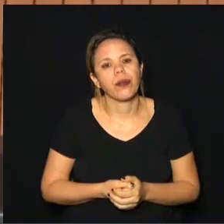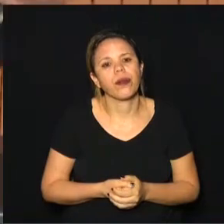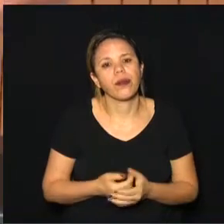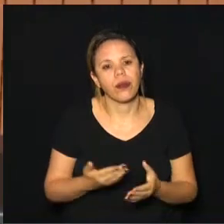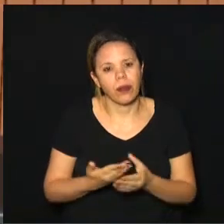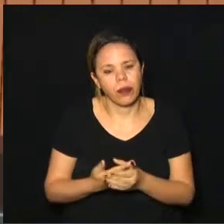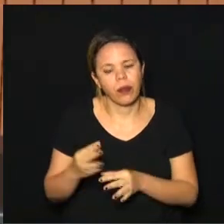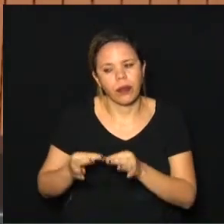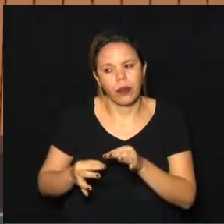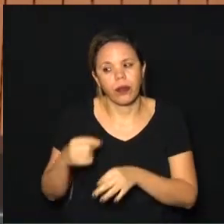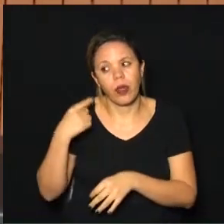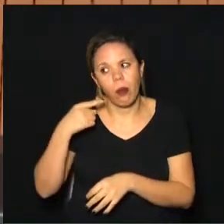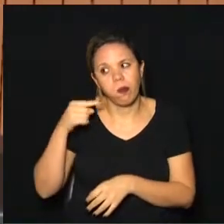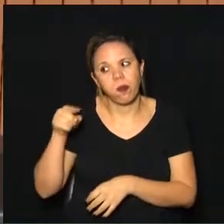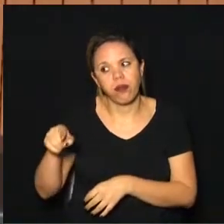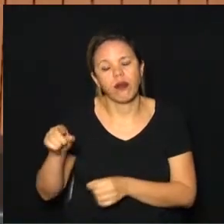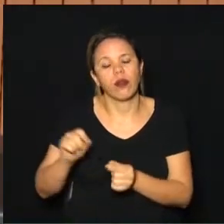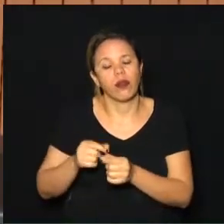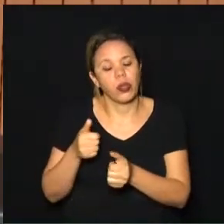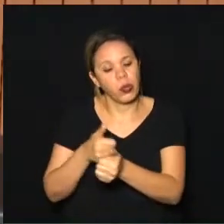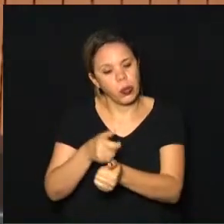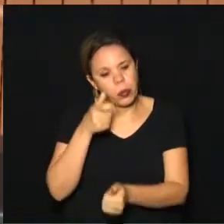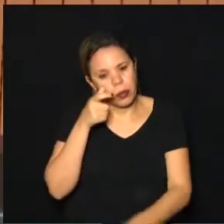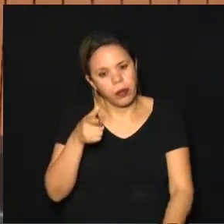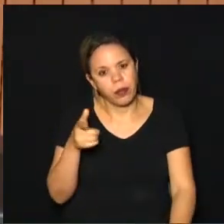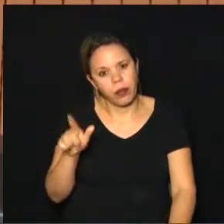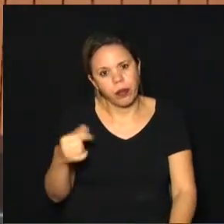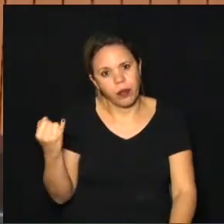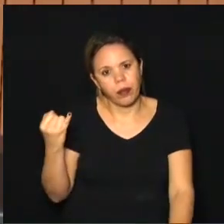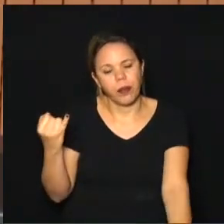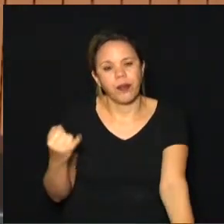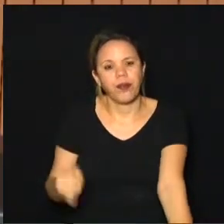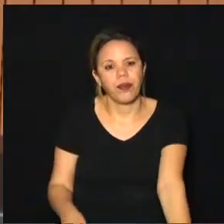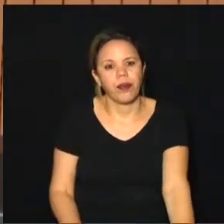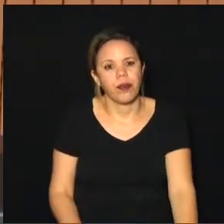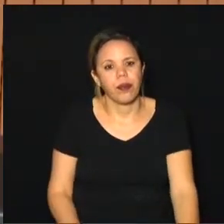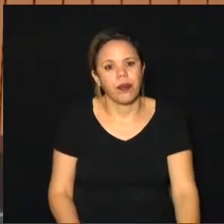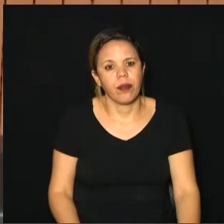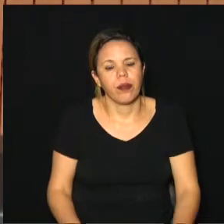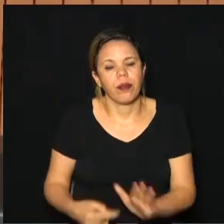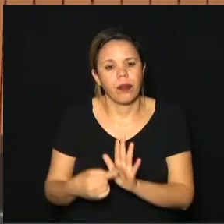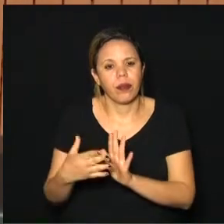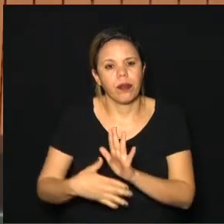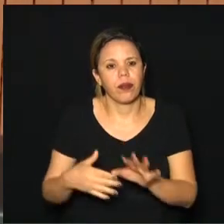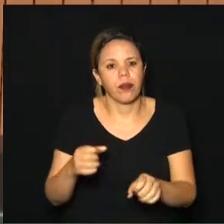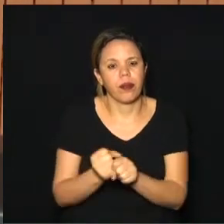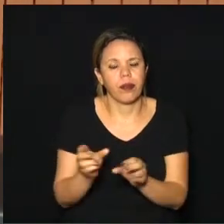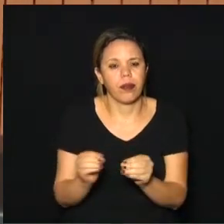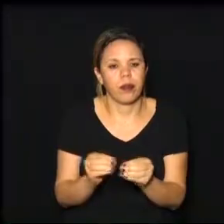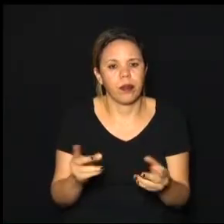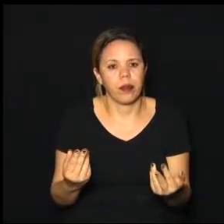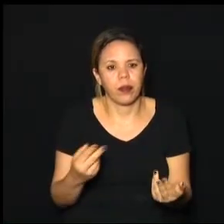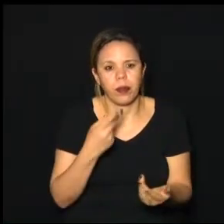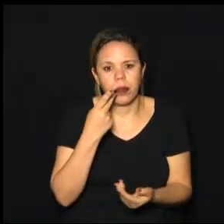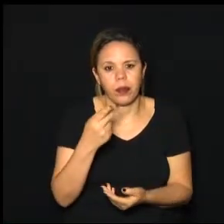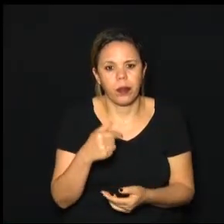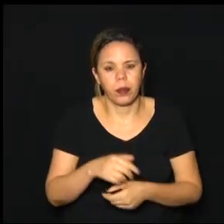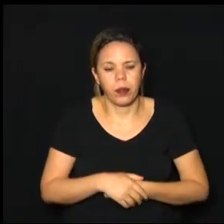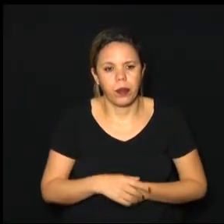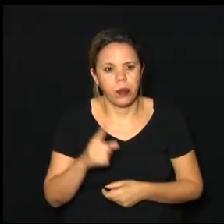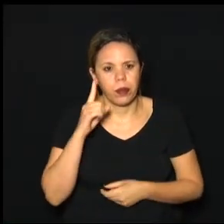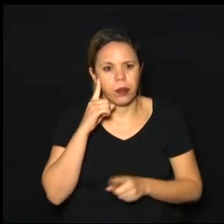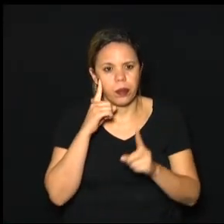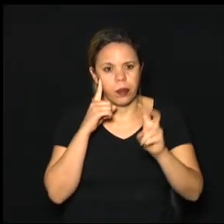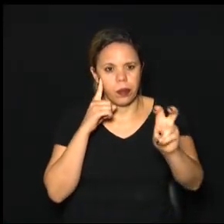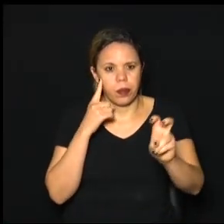judicializada e o advogado que vai acompanhar isso. Então, muito importante, a prestação de contas final, como eu disse, ela vai ser no dia